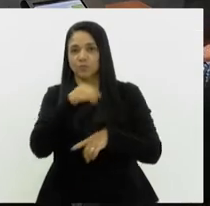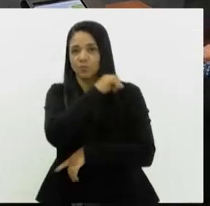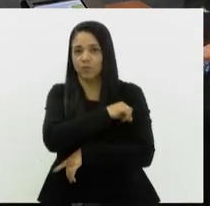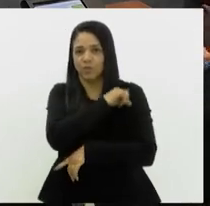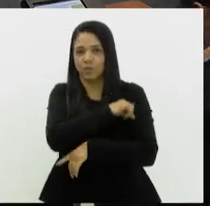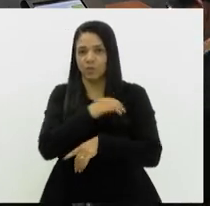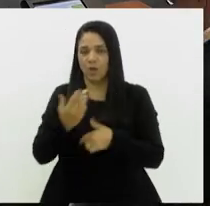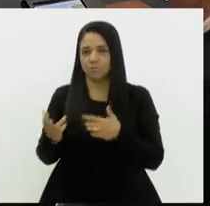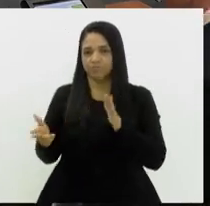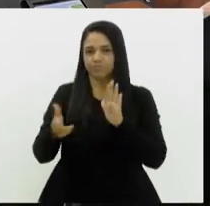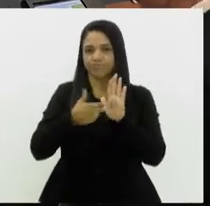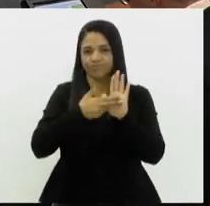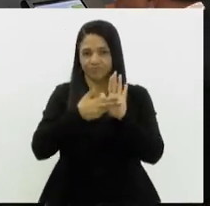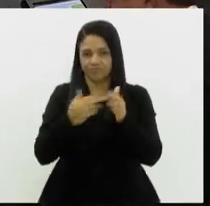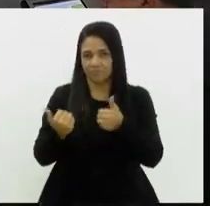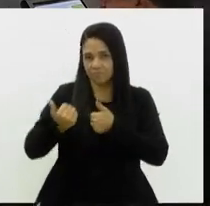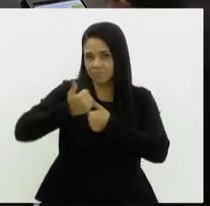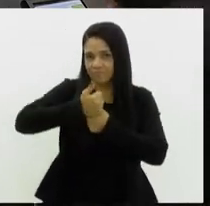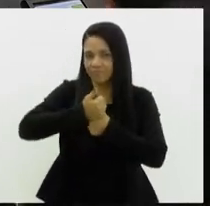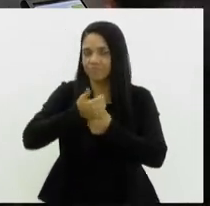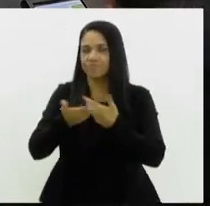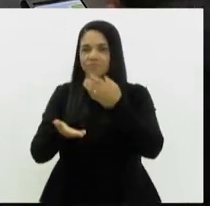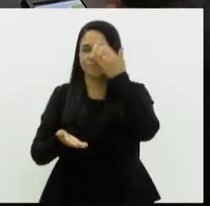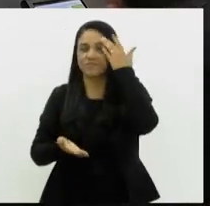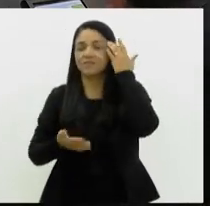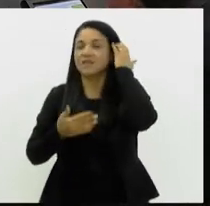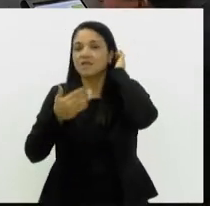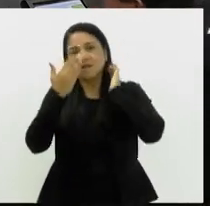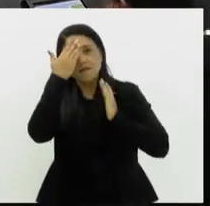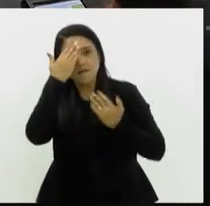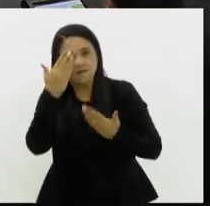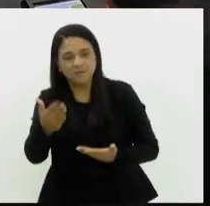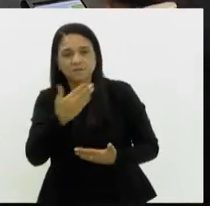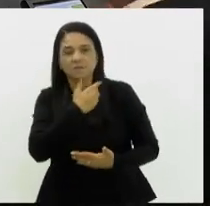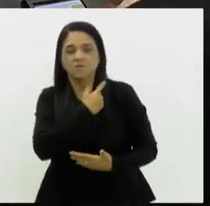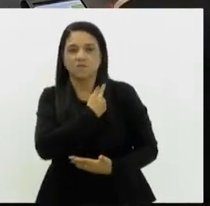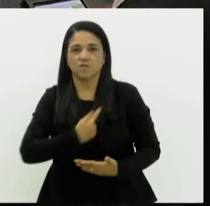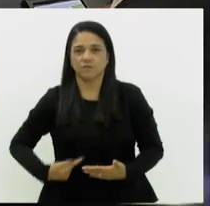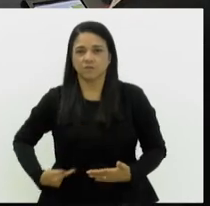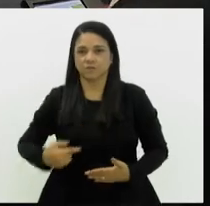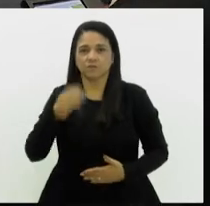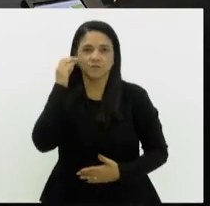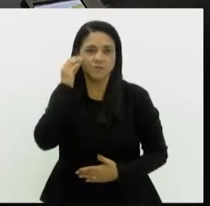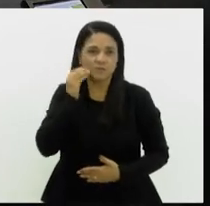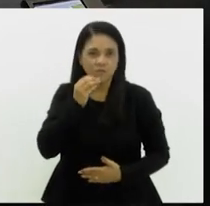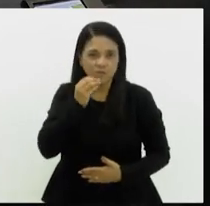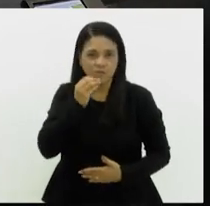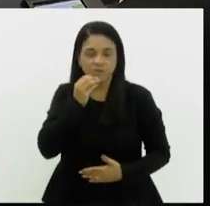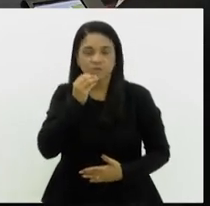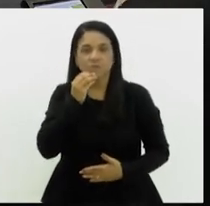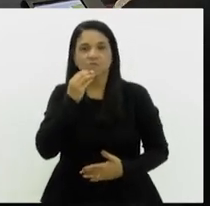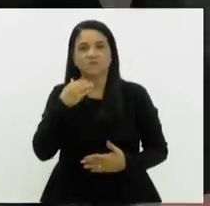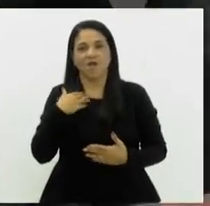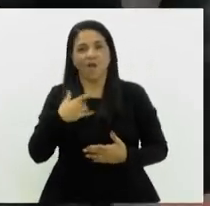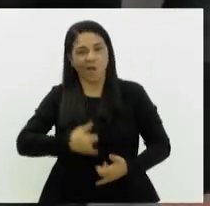Presidente, quero aqui agradecer ao governador Cláudio Castro por essa honra de assumir a Secretaria de